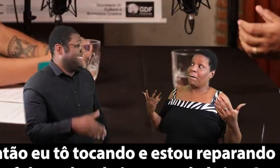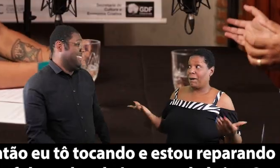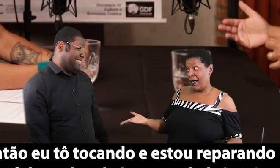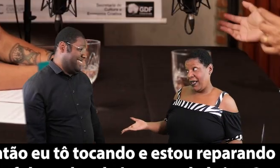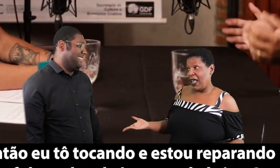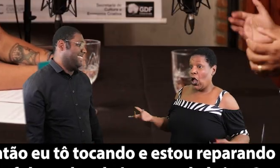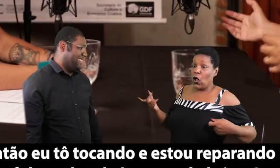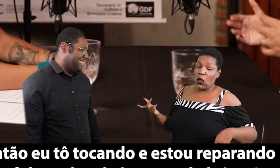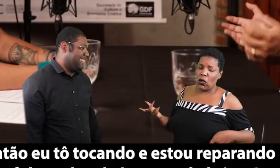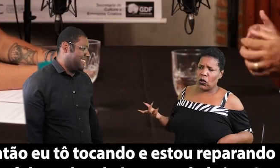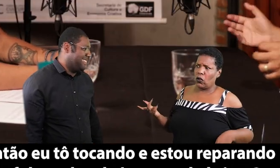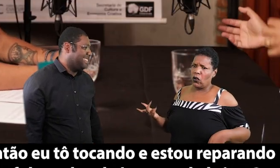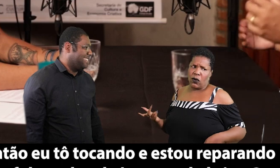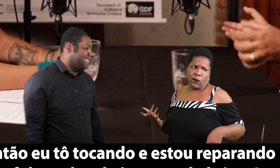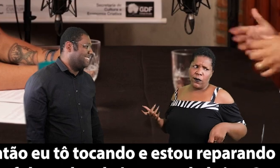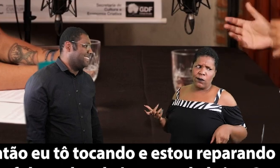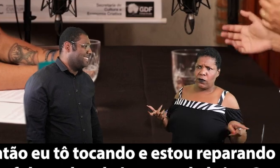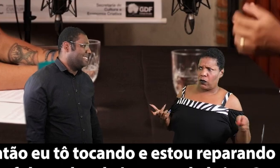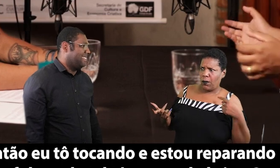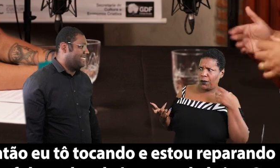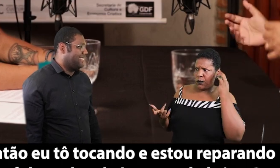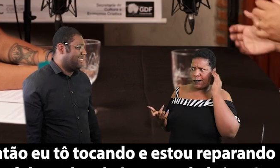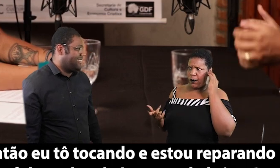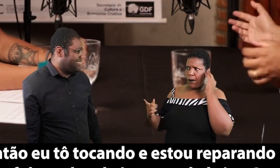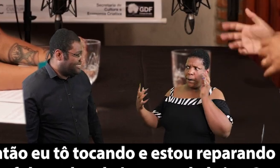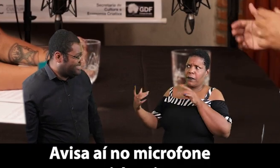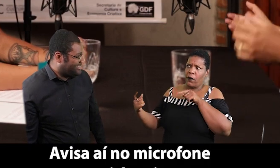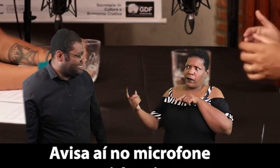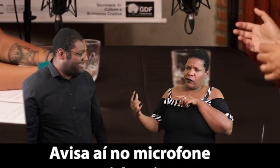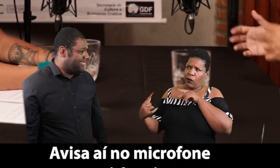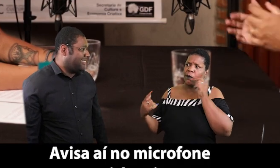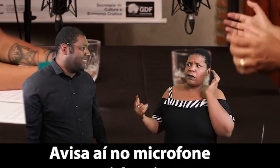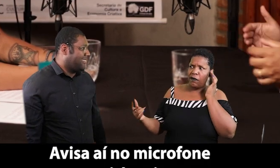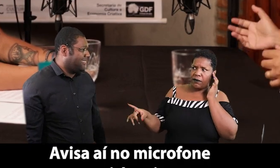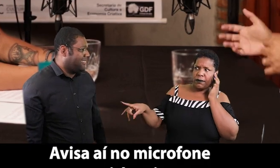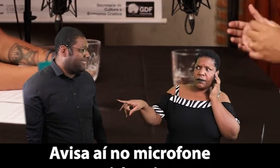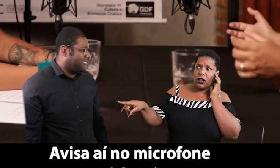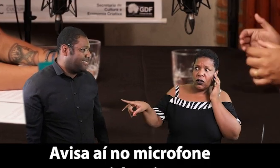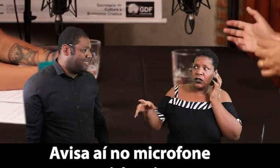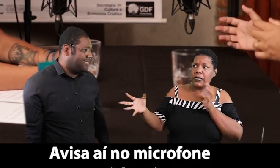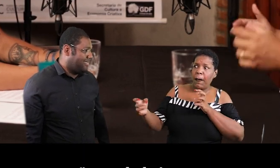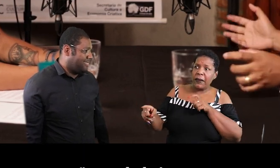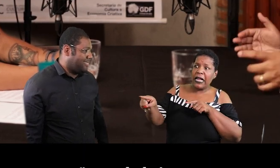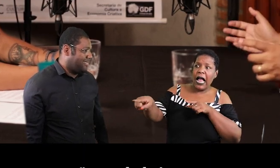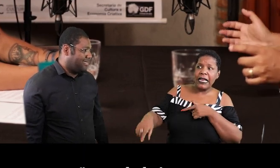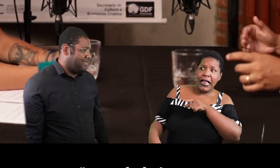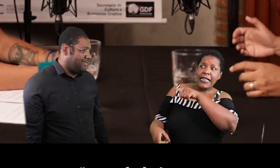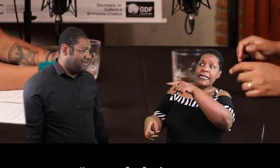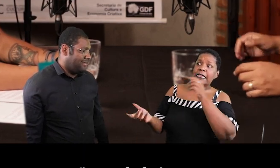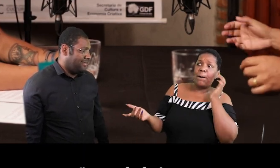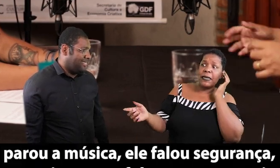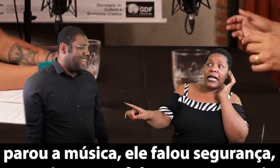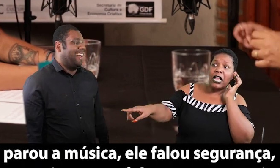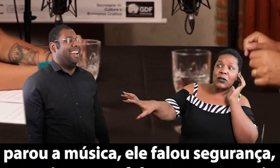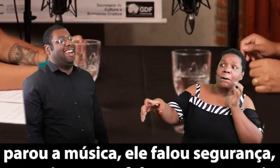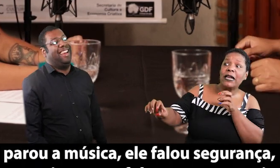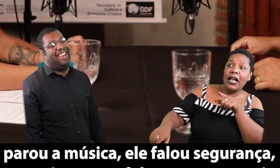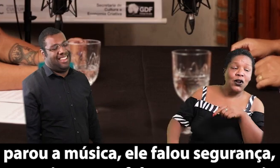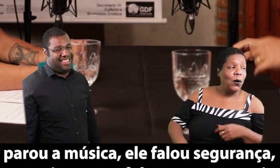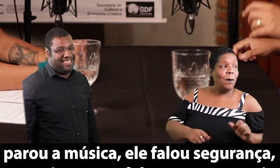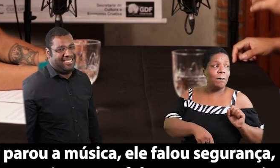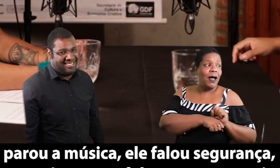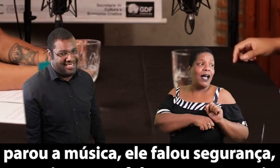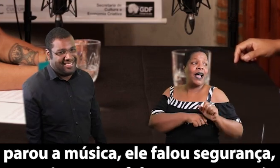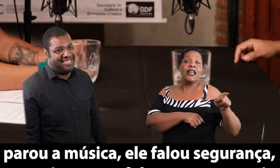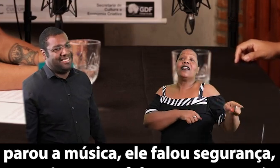tô Né? tocando e tô reparando, ó, fulano de tal tá querendo brigar. Avisa aí no microfone que aqui é mais amor, não pode brigar. Aí parou a música,